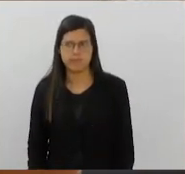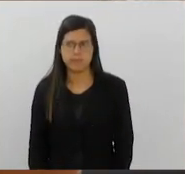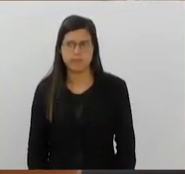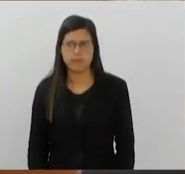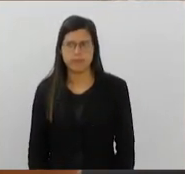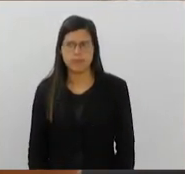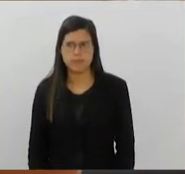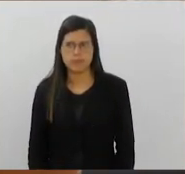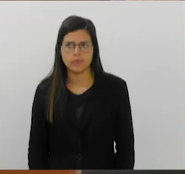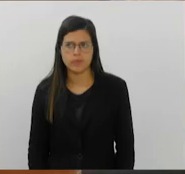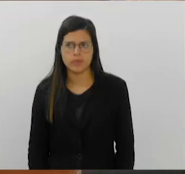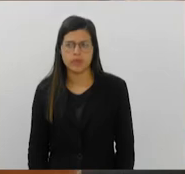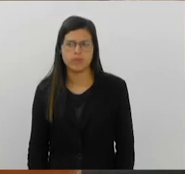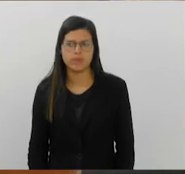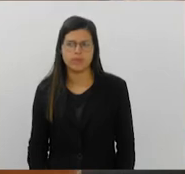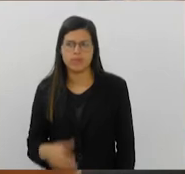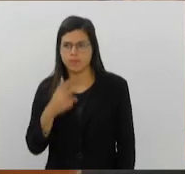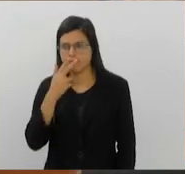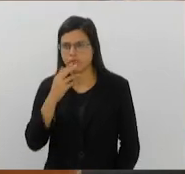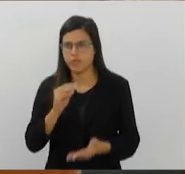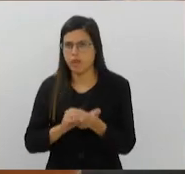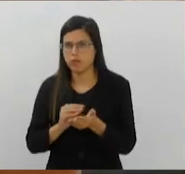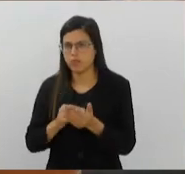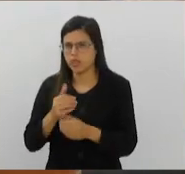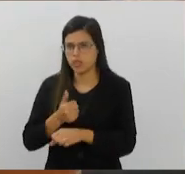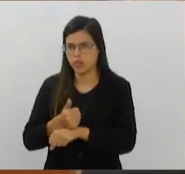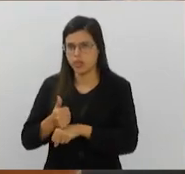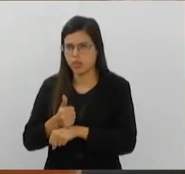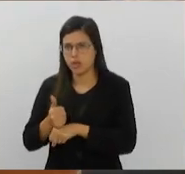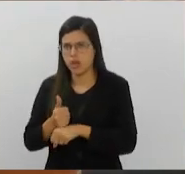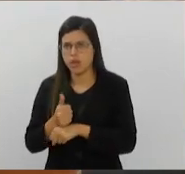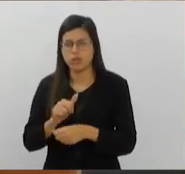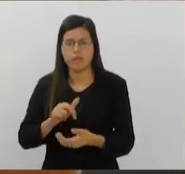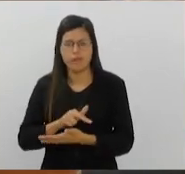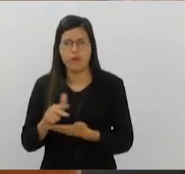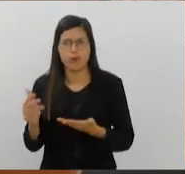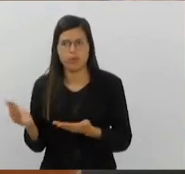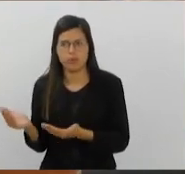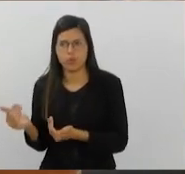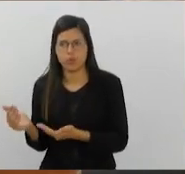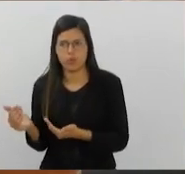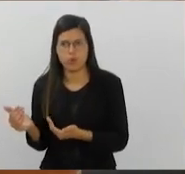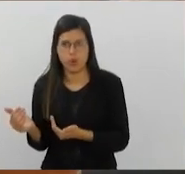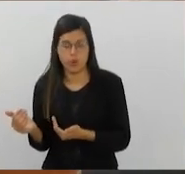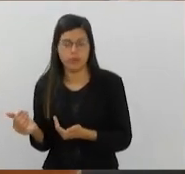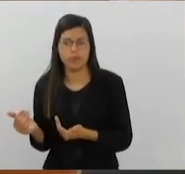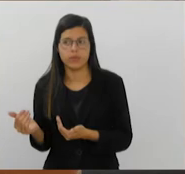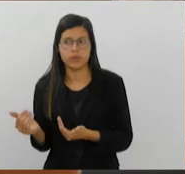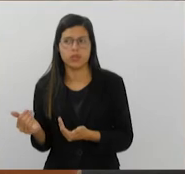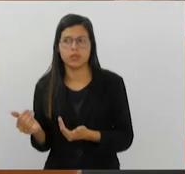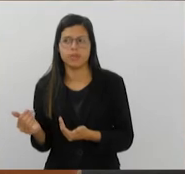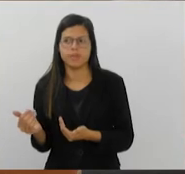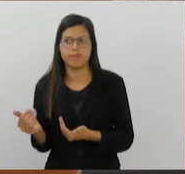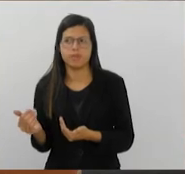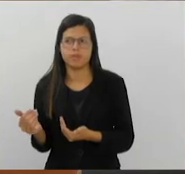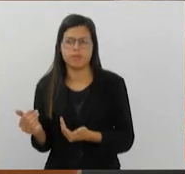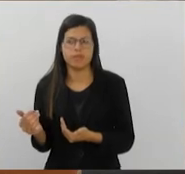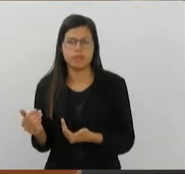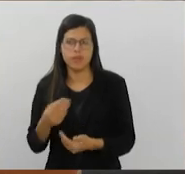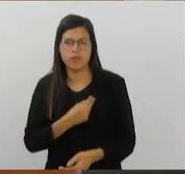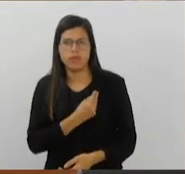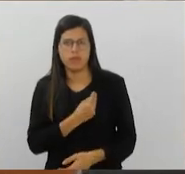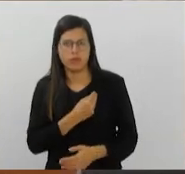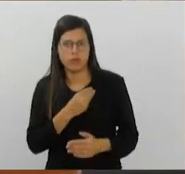uma indignidade. Muitos jovens, nós sabemos, que estão vivendo em